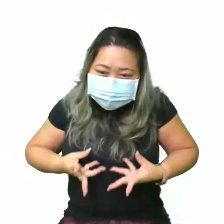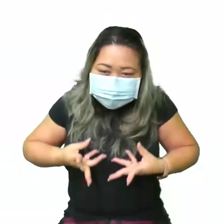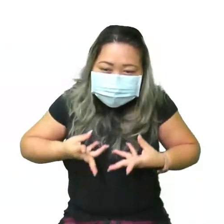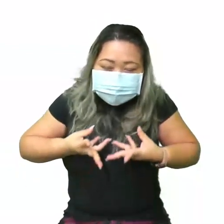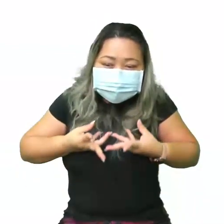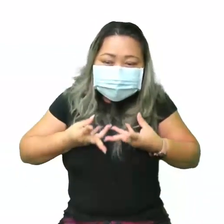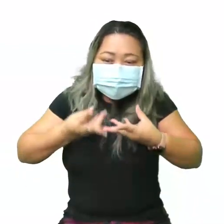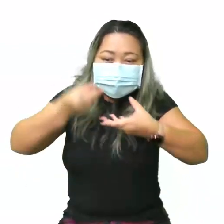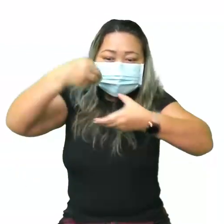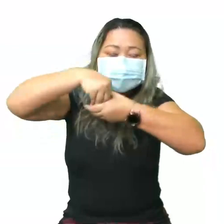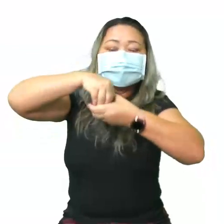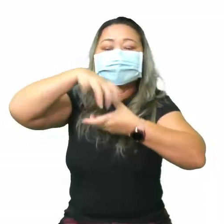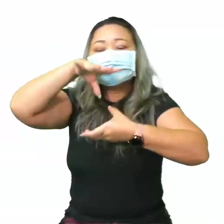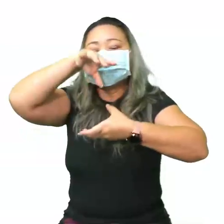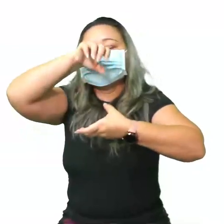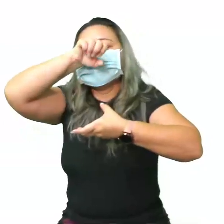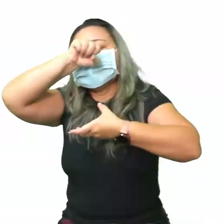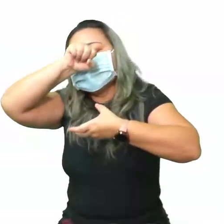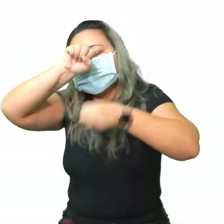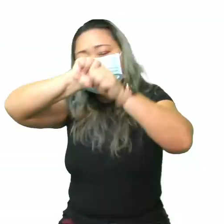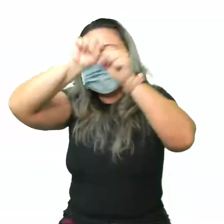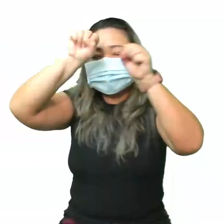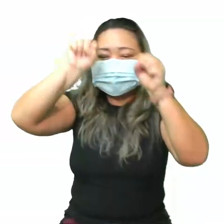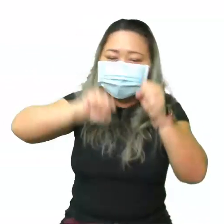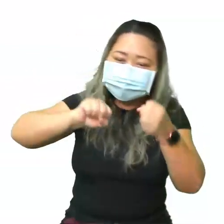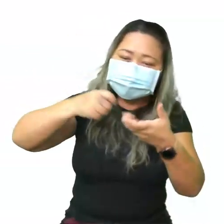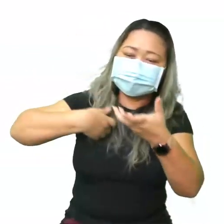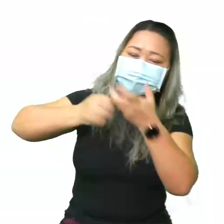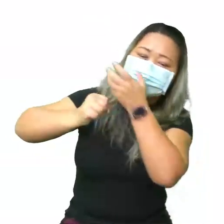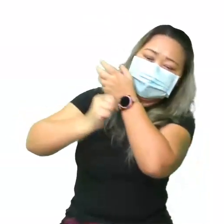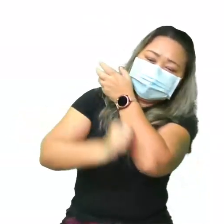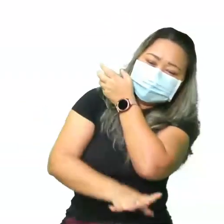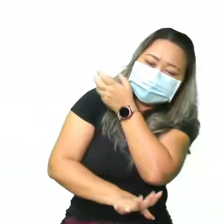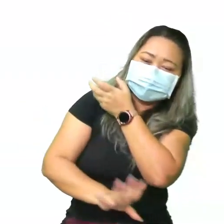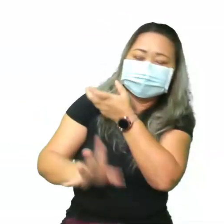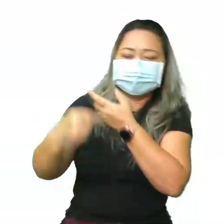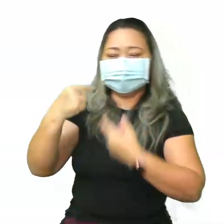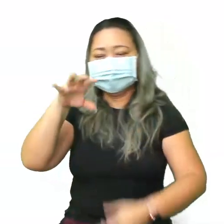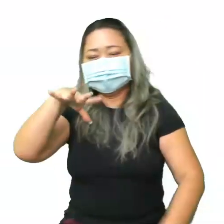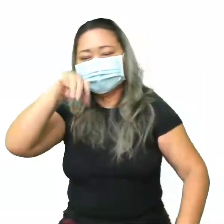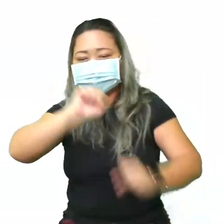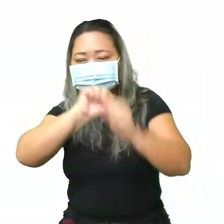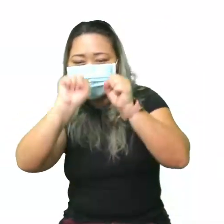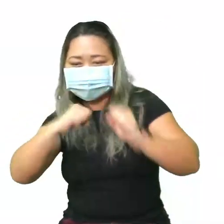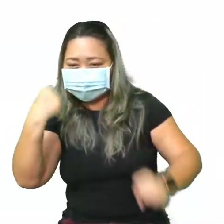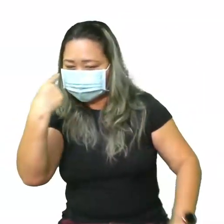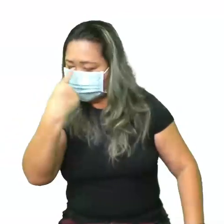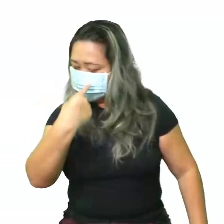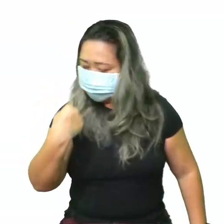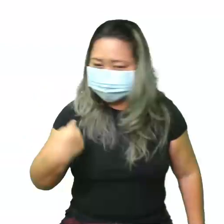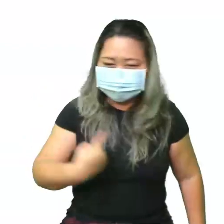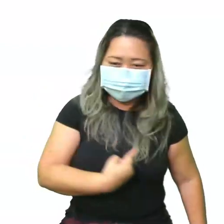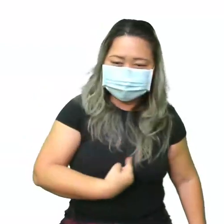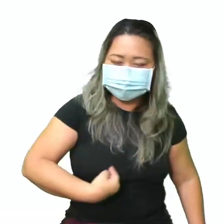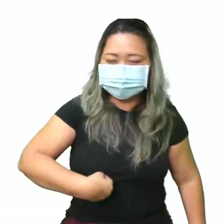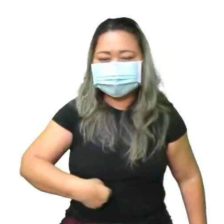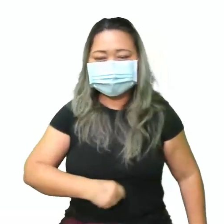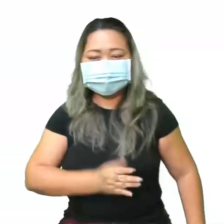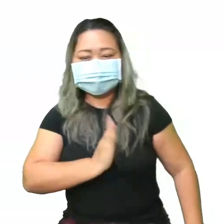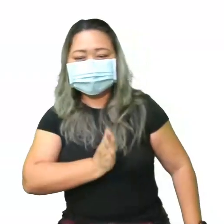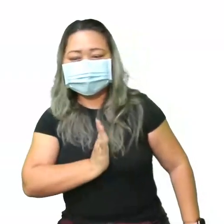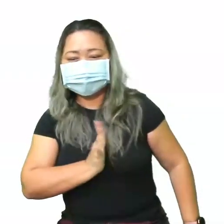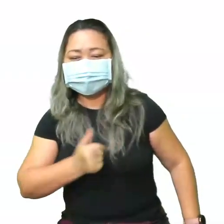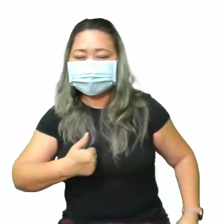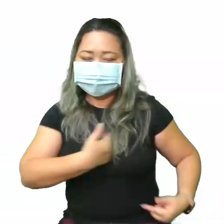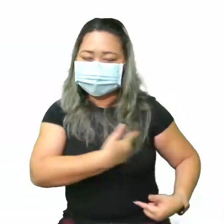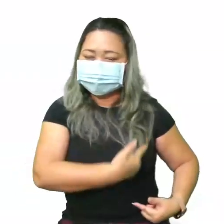E aí você vai perpassando aí por molécula, organoide, célula, tá bom? Vamos mostrar a imagenzinha aqui